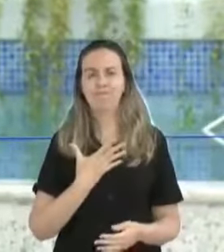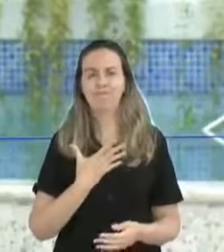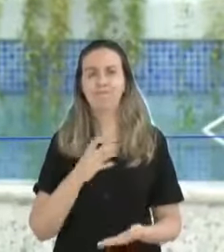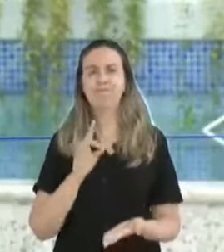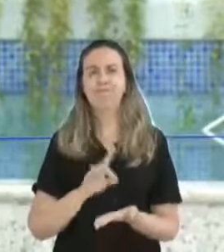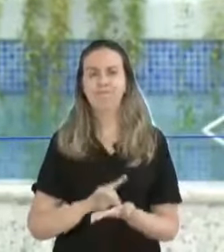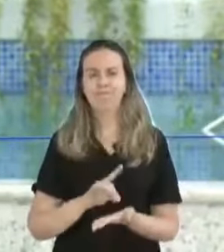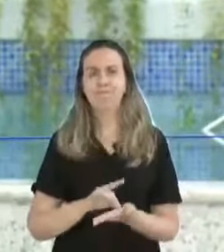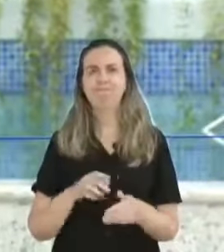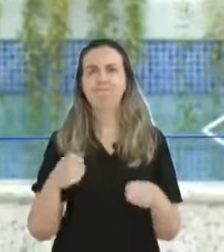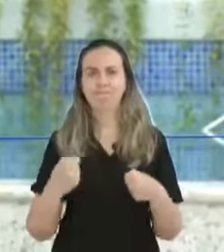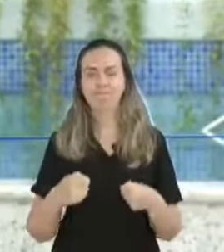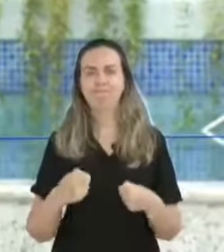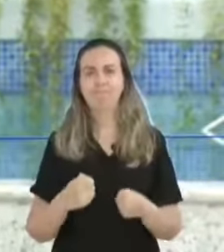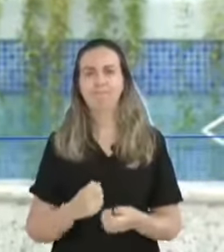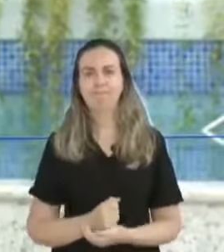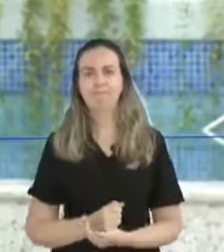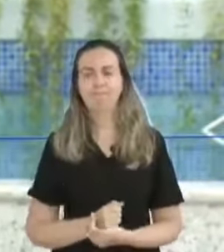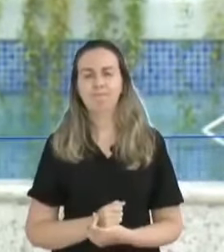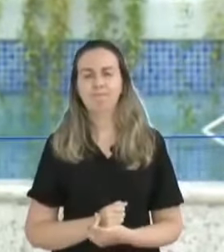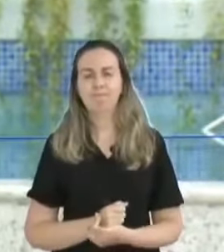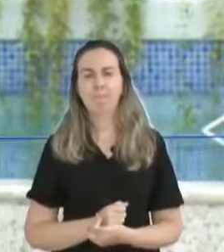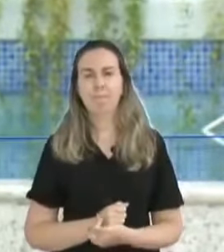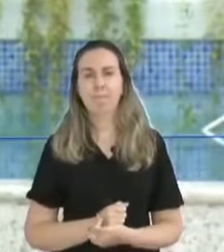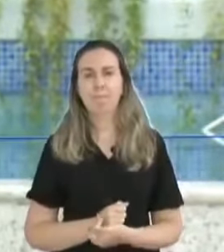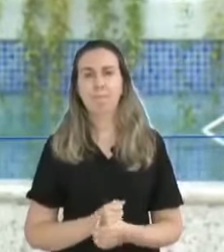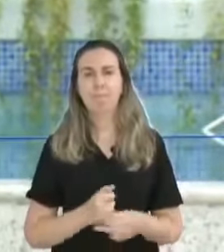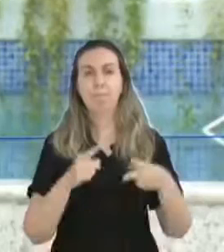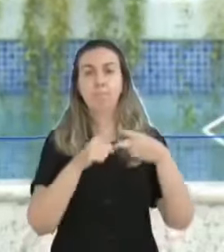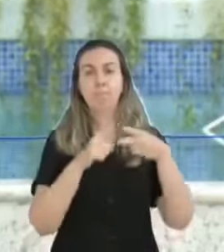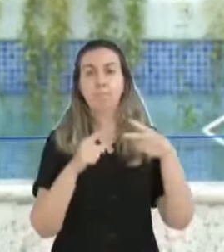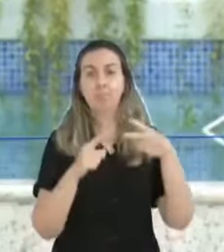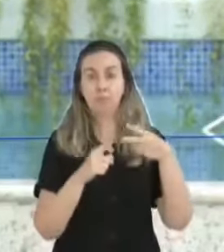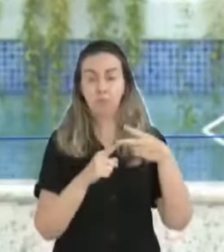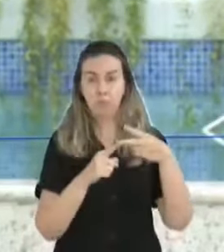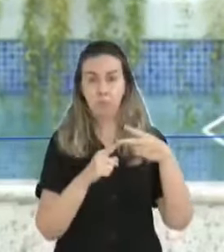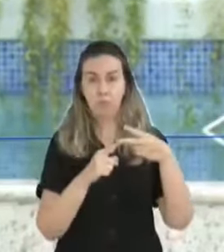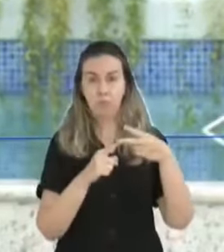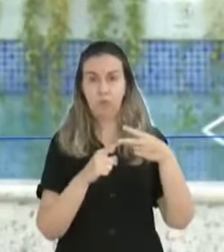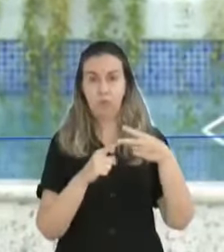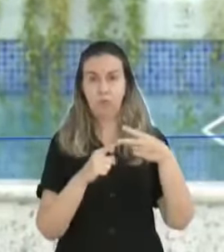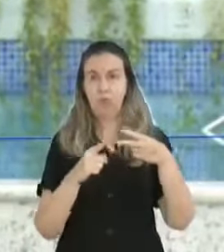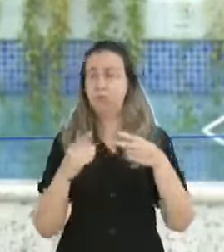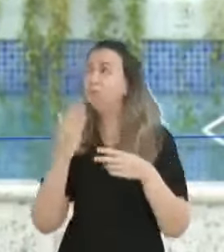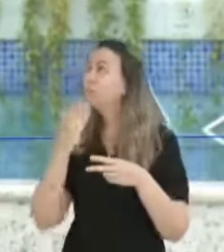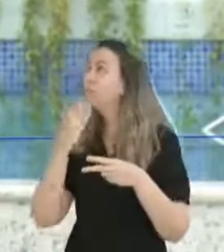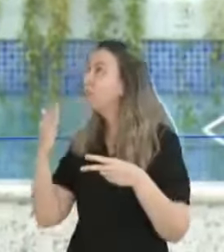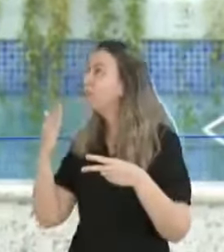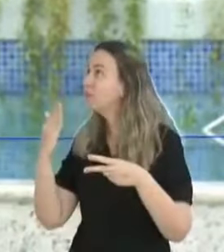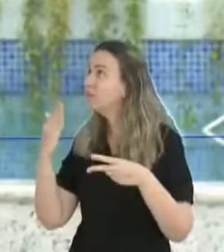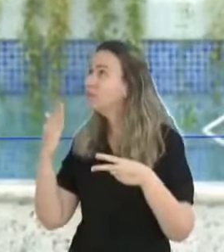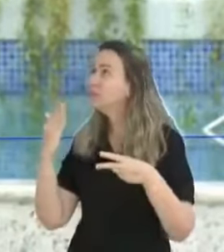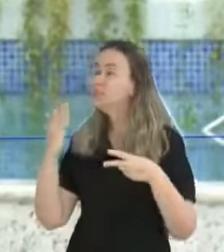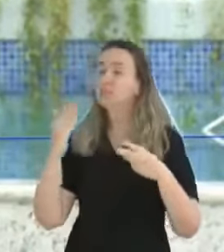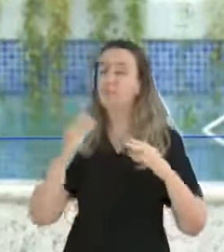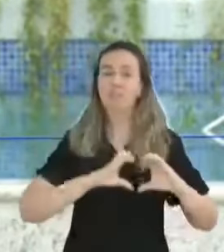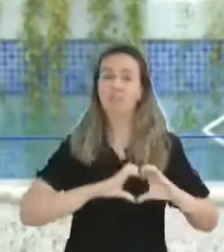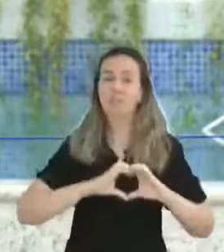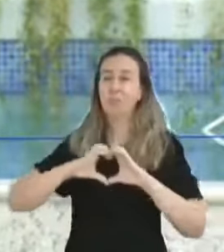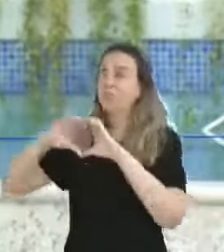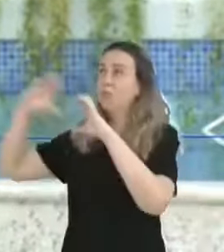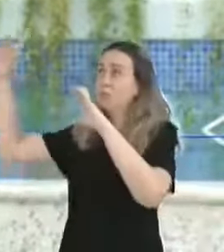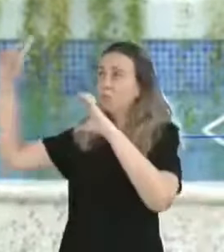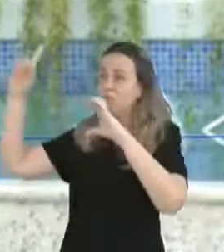Duas coisas ele pede ao Senhor aqui, queridos. Primeiro, converte-nos a